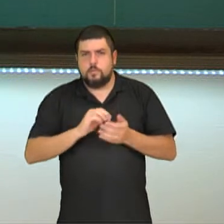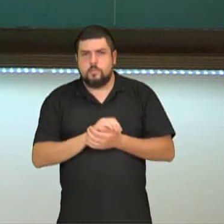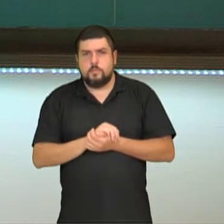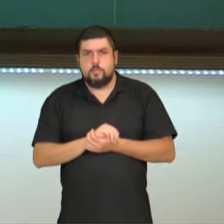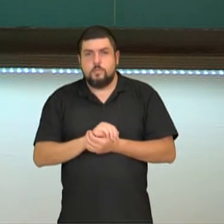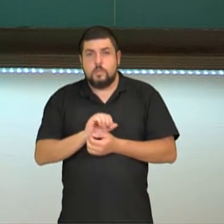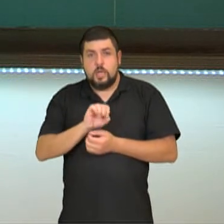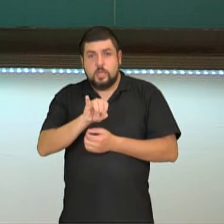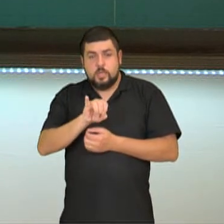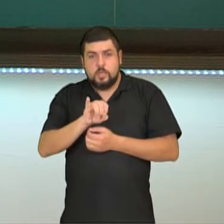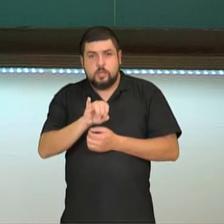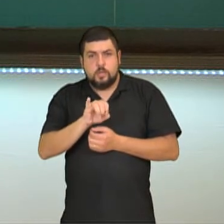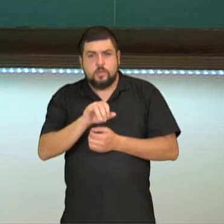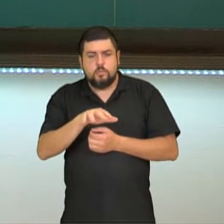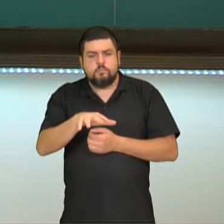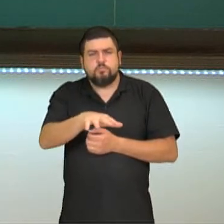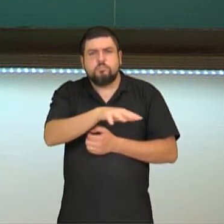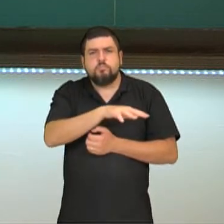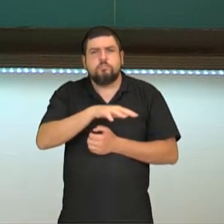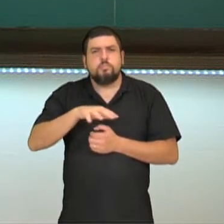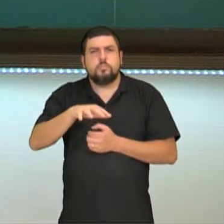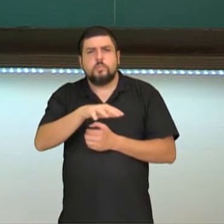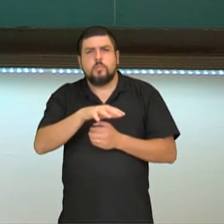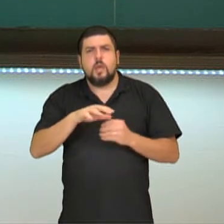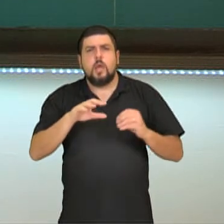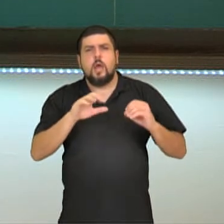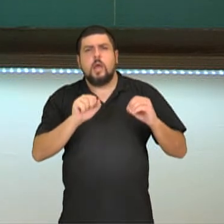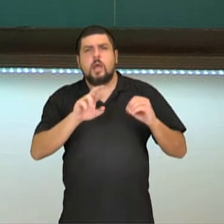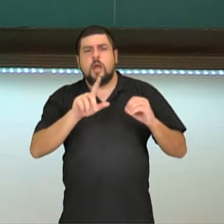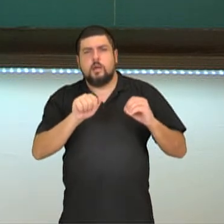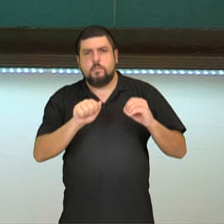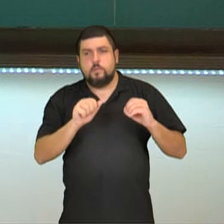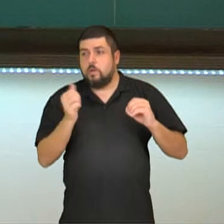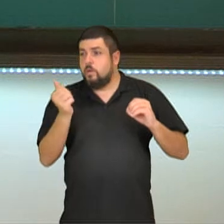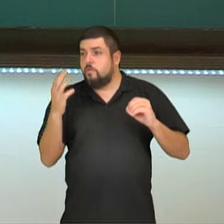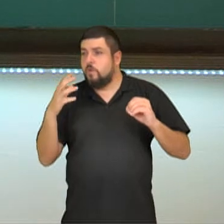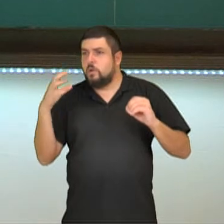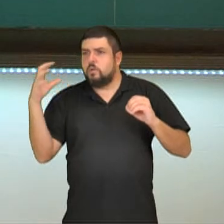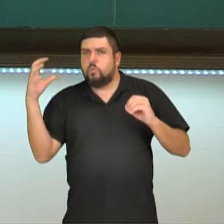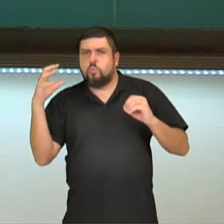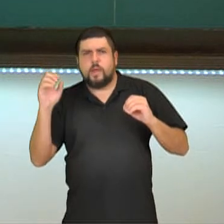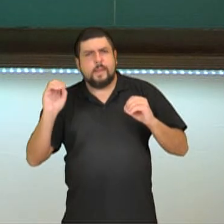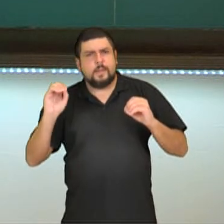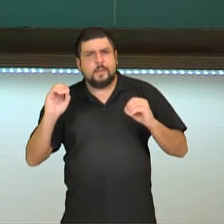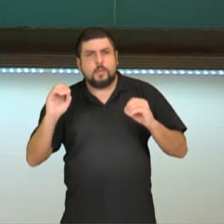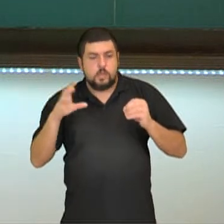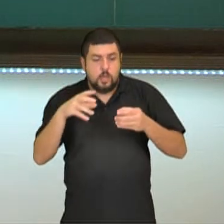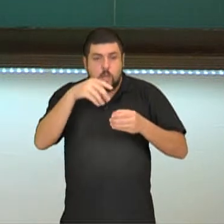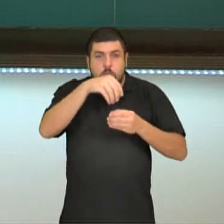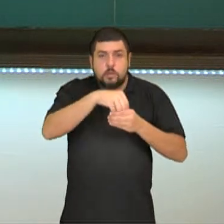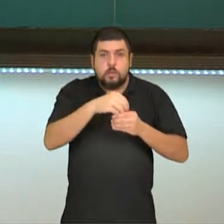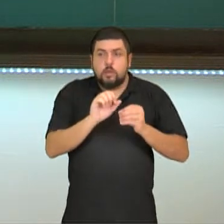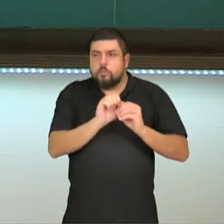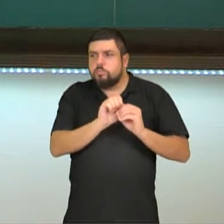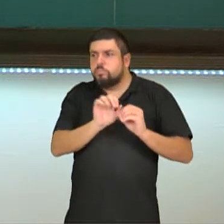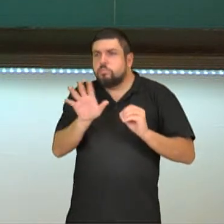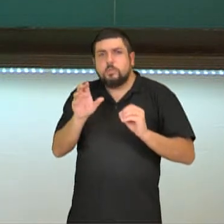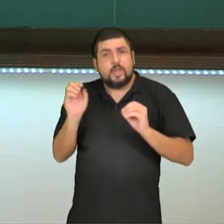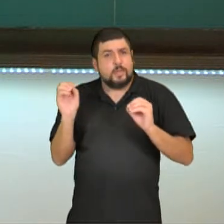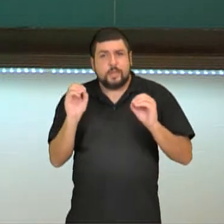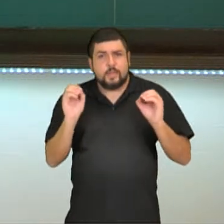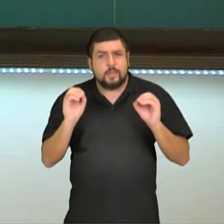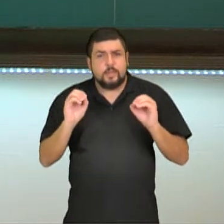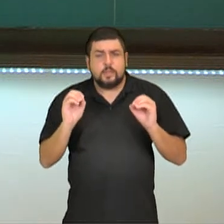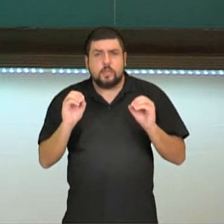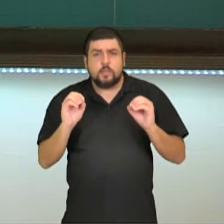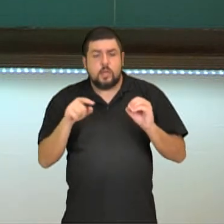no ambiente, né, se não entrar nada de fora e não sair nada de dentro, desse ambiente, se o ambiente for isolado, a